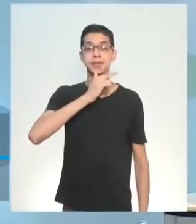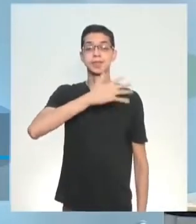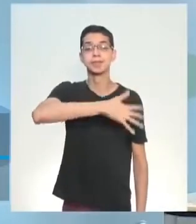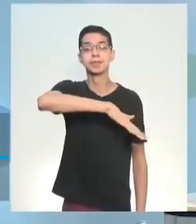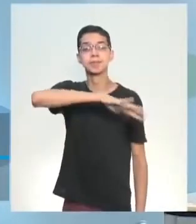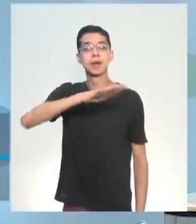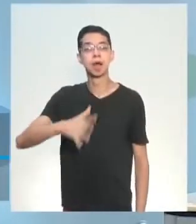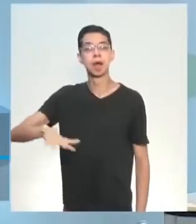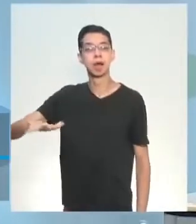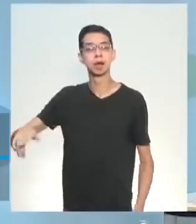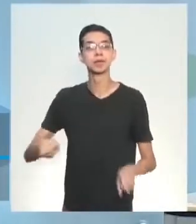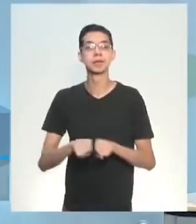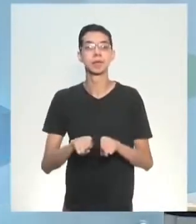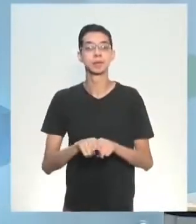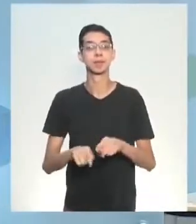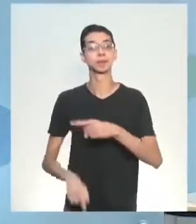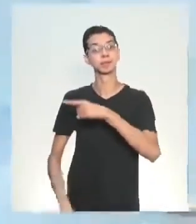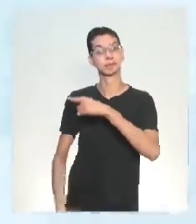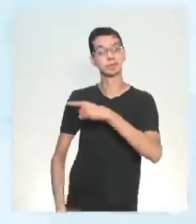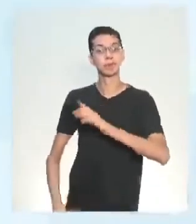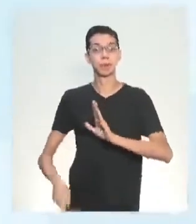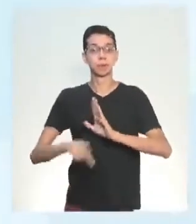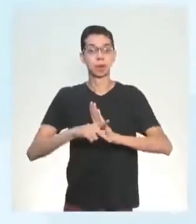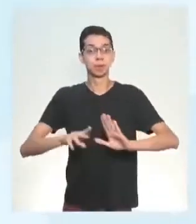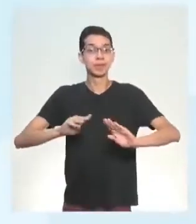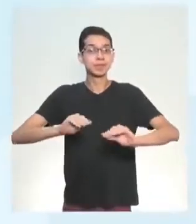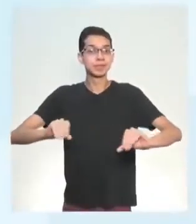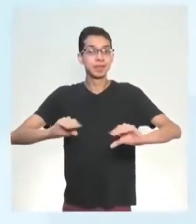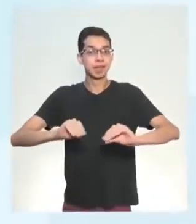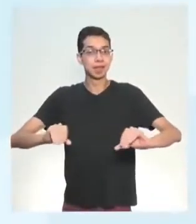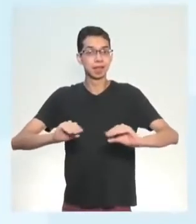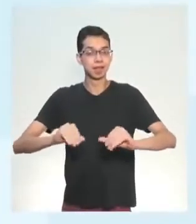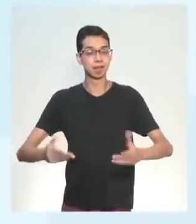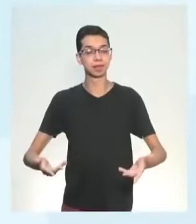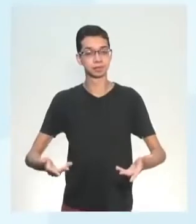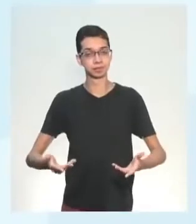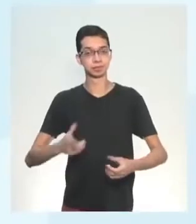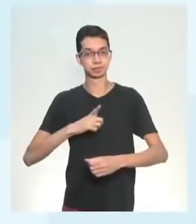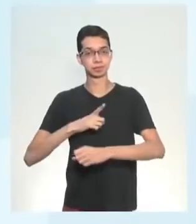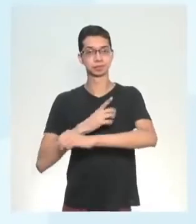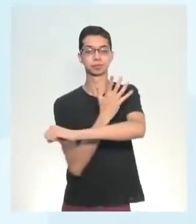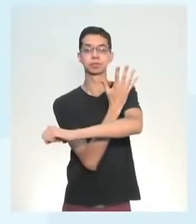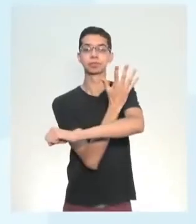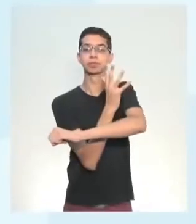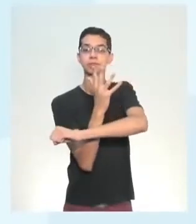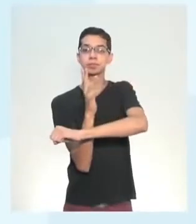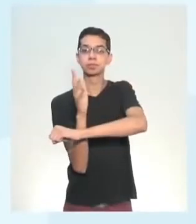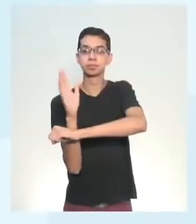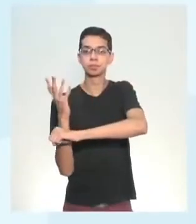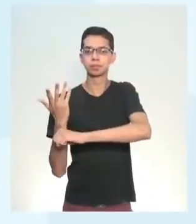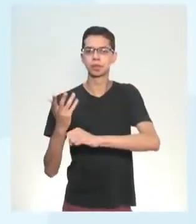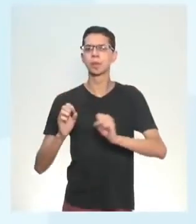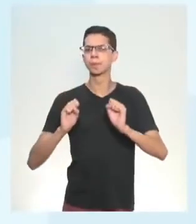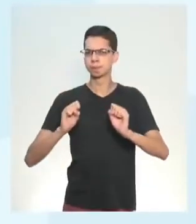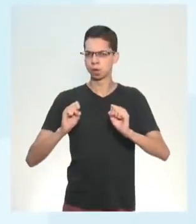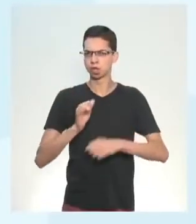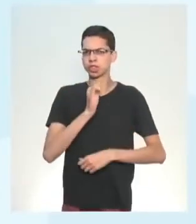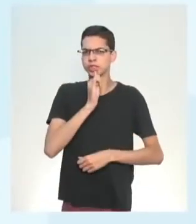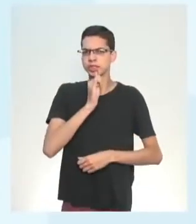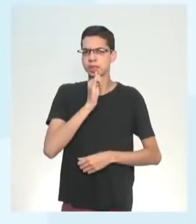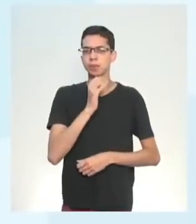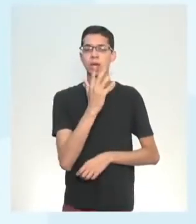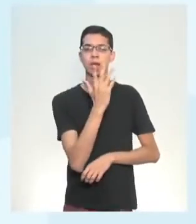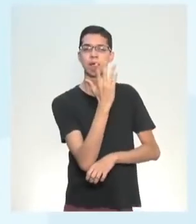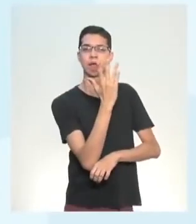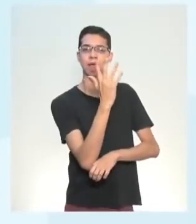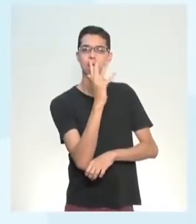E eu tenho aí um ecossistema terrestre. Eu posso considerar ali embaixo de uma árvore um ecossistema? Tá bom?